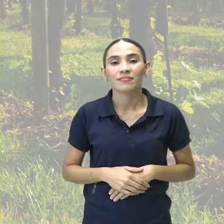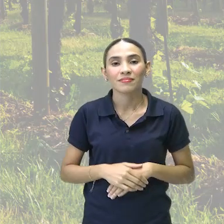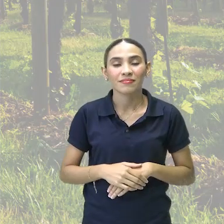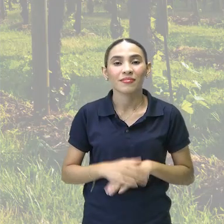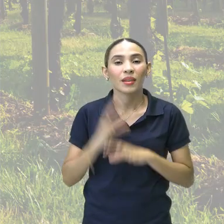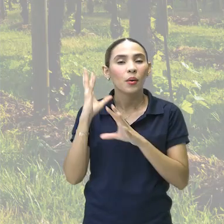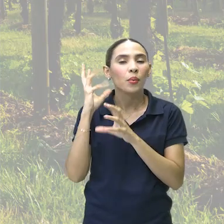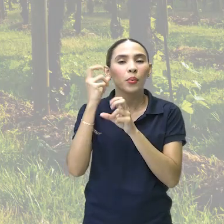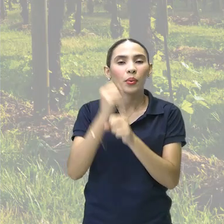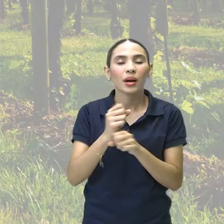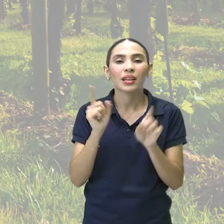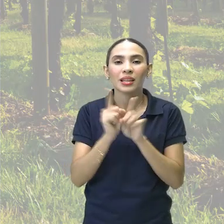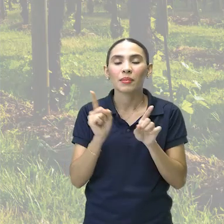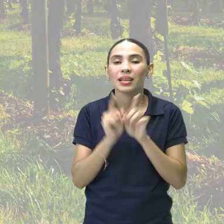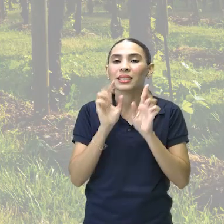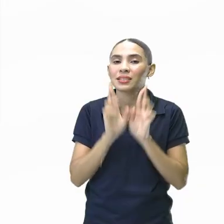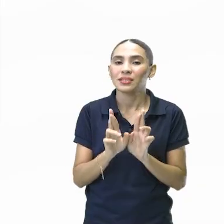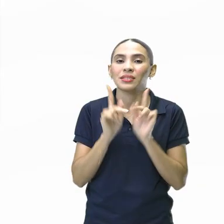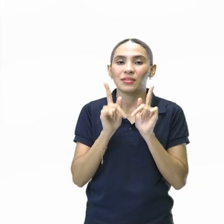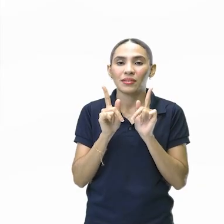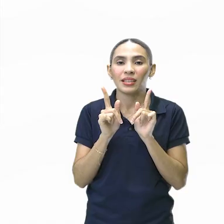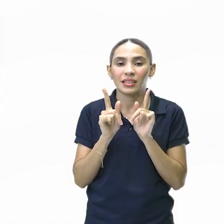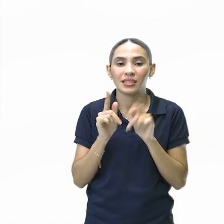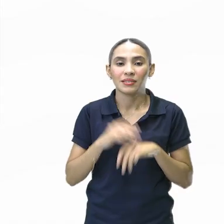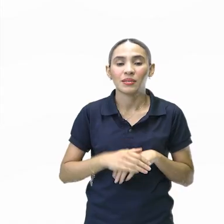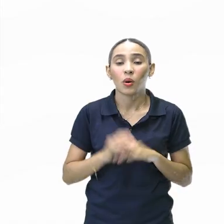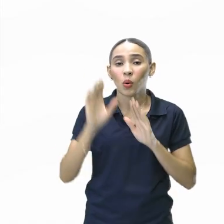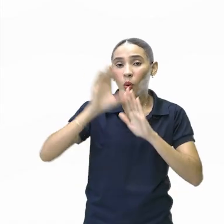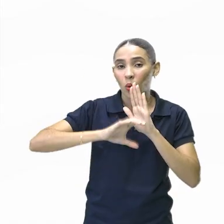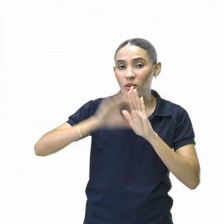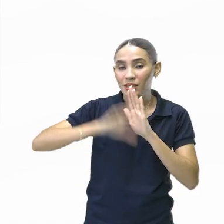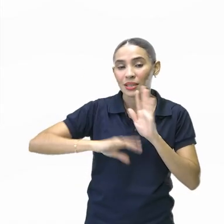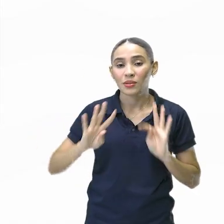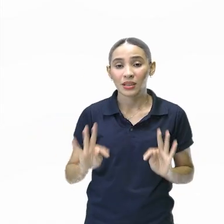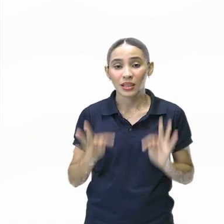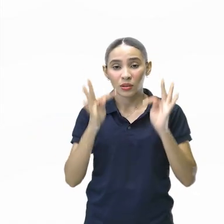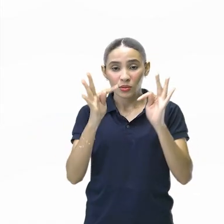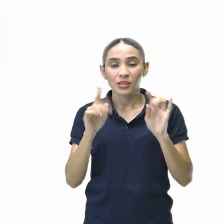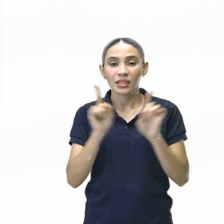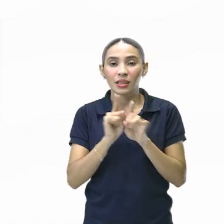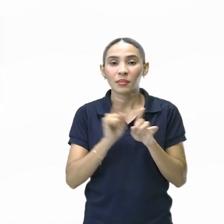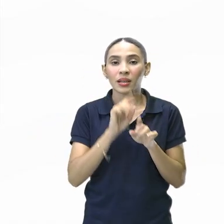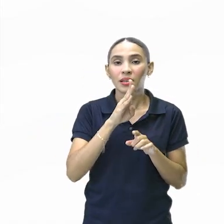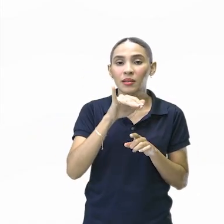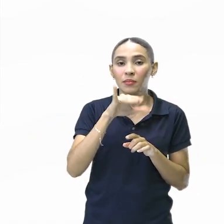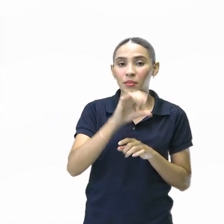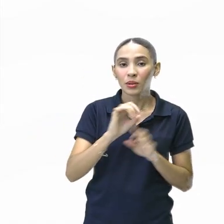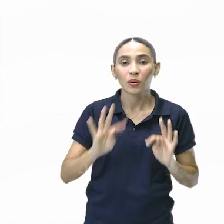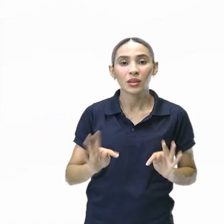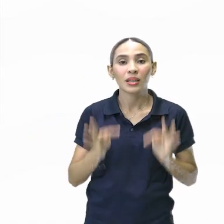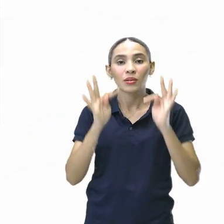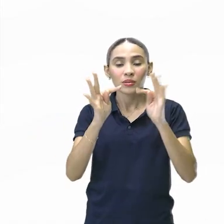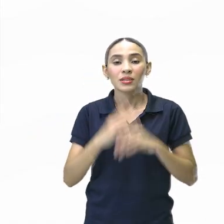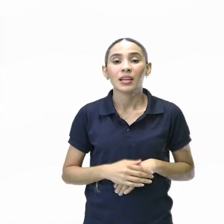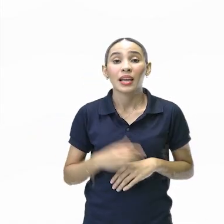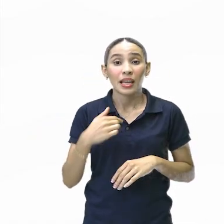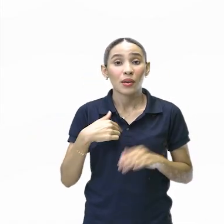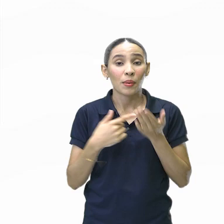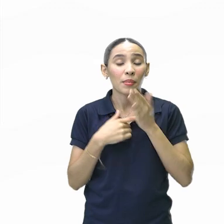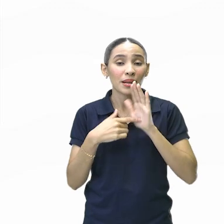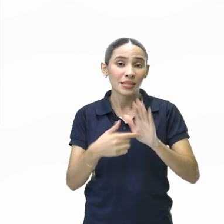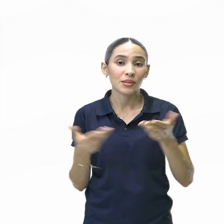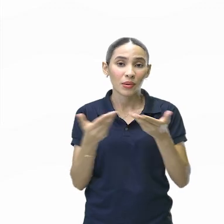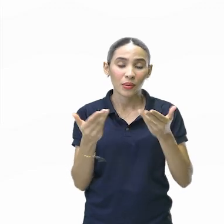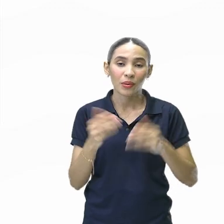gente recapitular aí as diferenças entre os conceitos de tecnologia e biotecnologia, eu trago aí